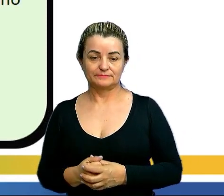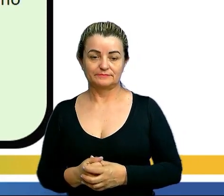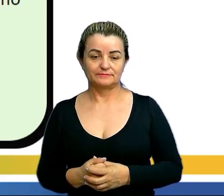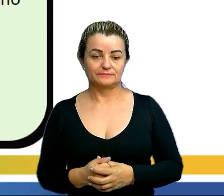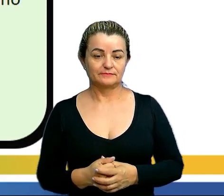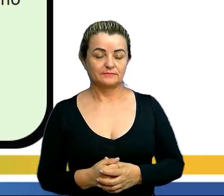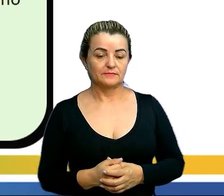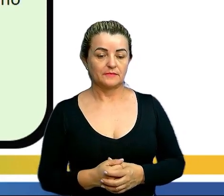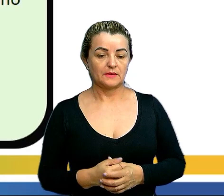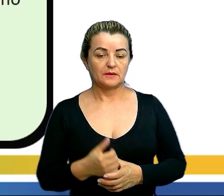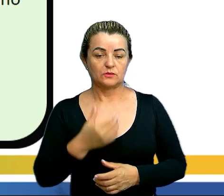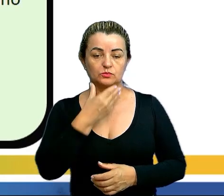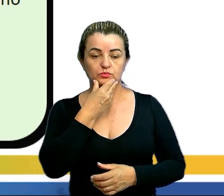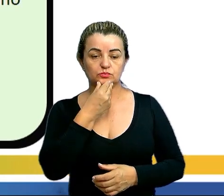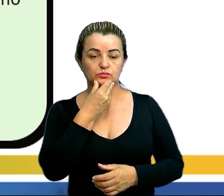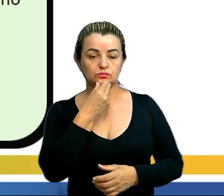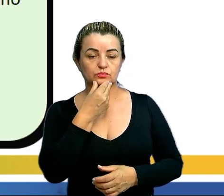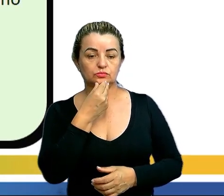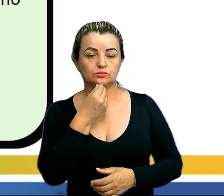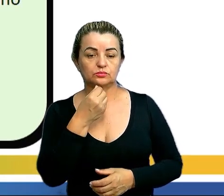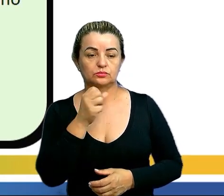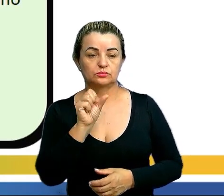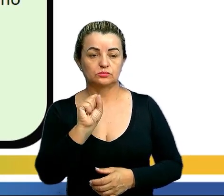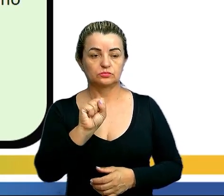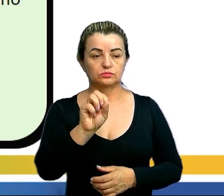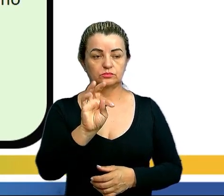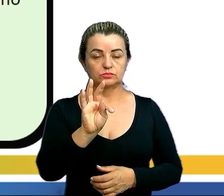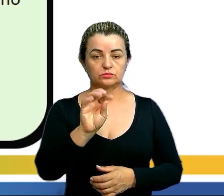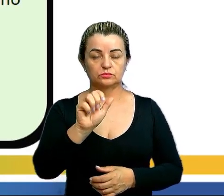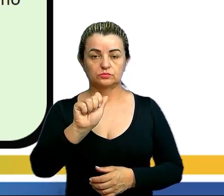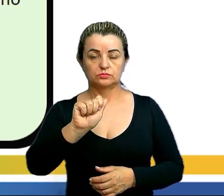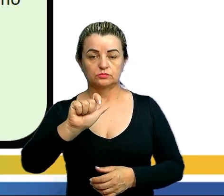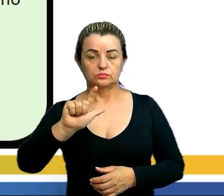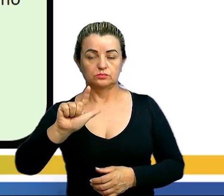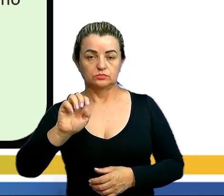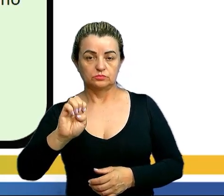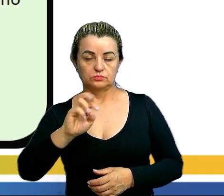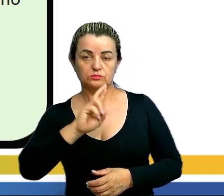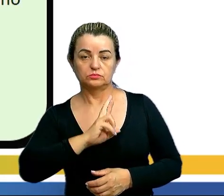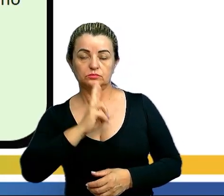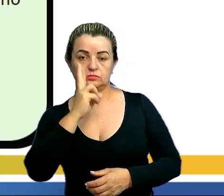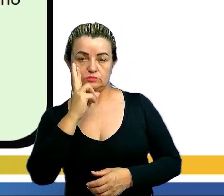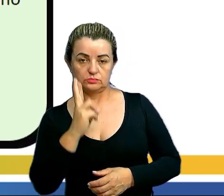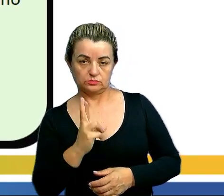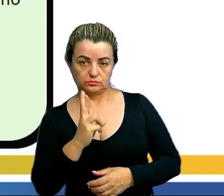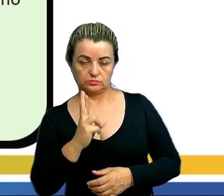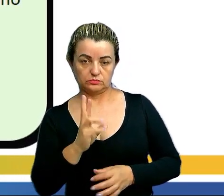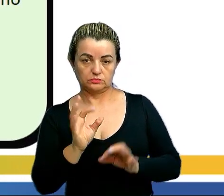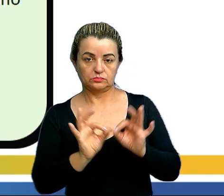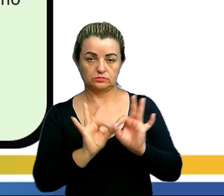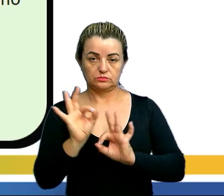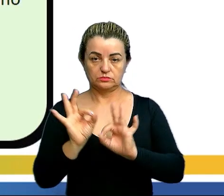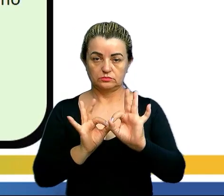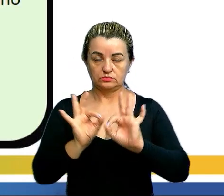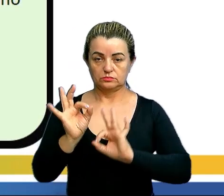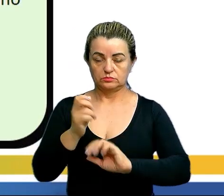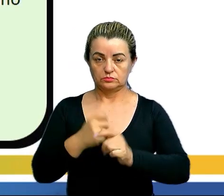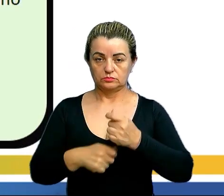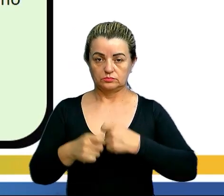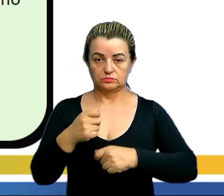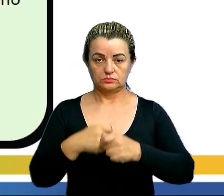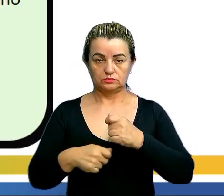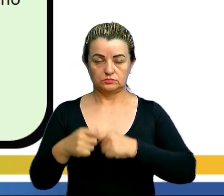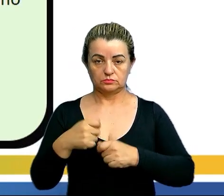que era o líder da União Soviética em questão, né, estaria respondendo ao plano capitalista